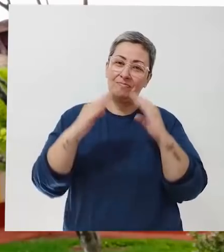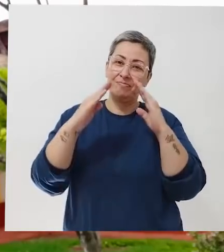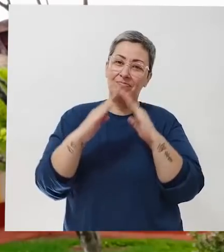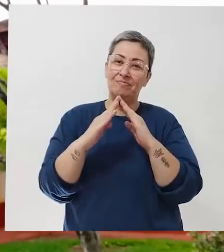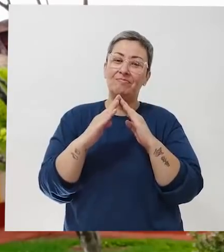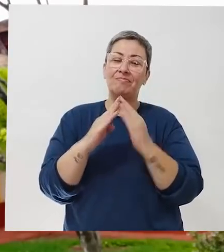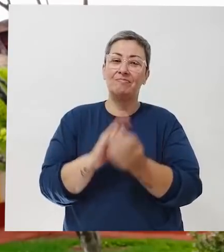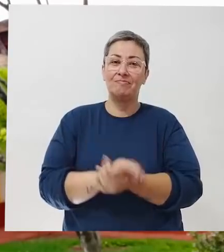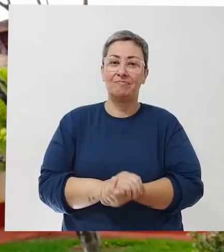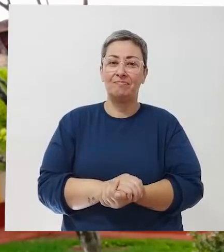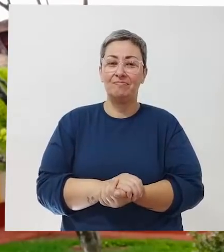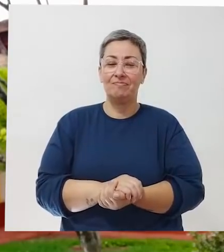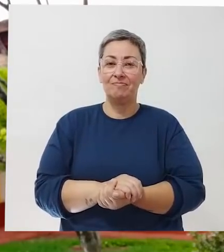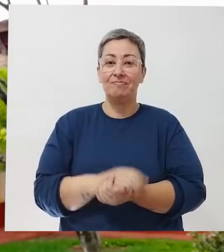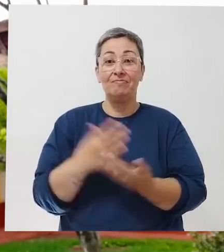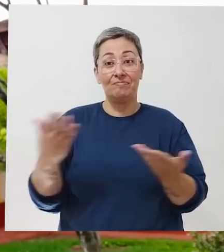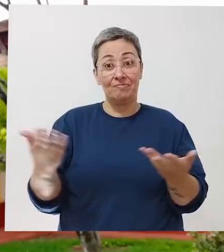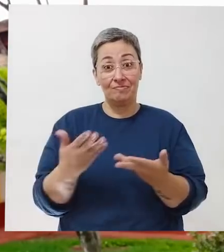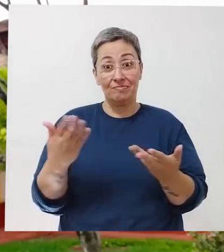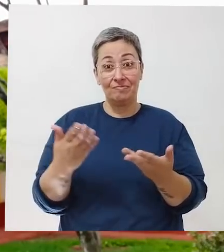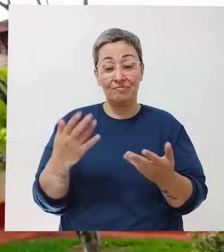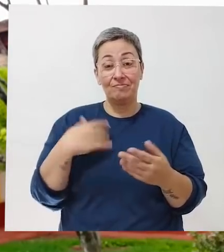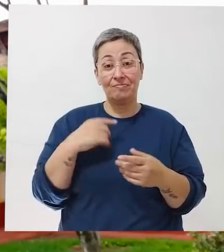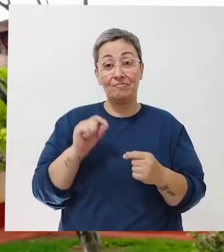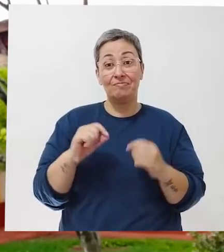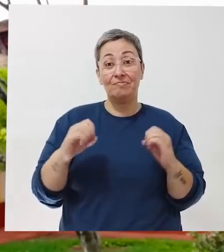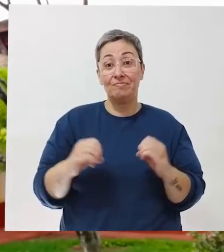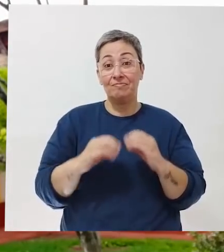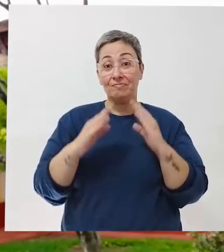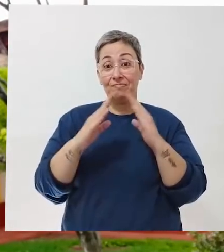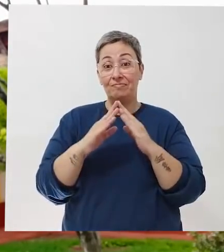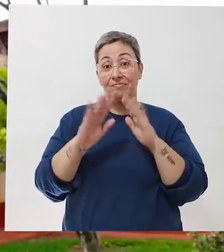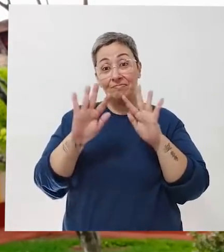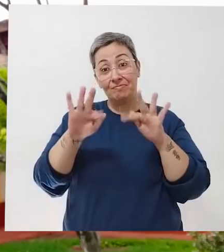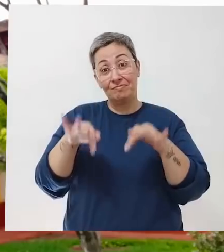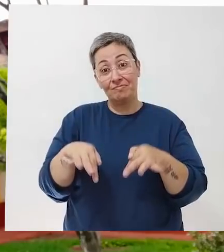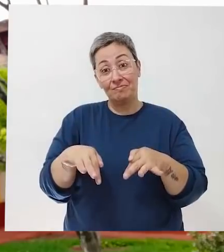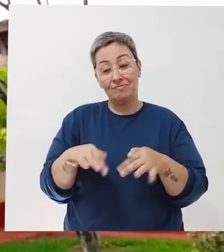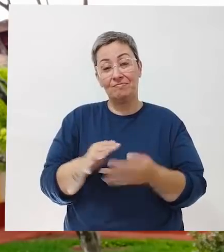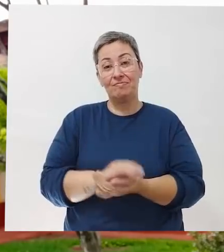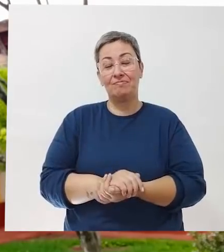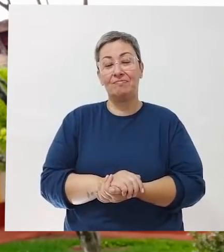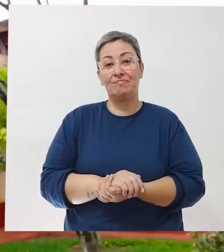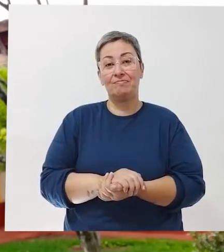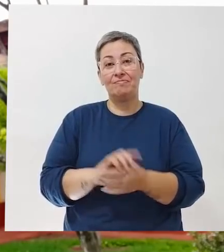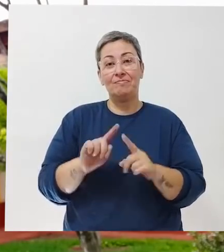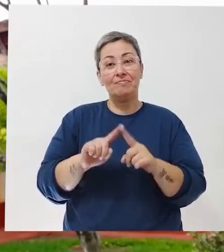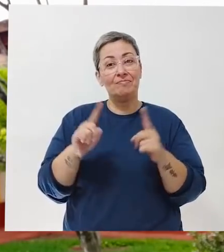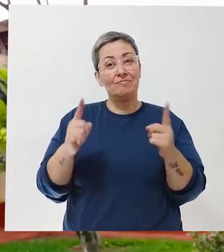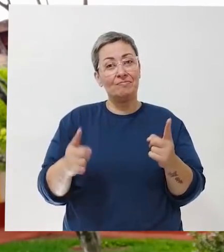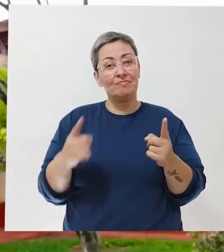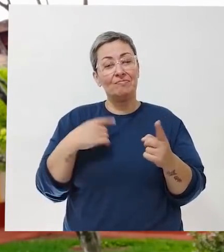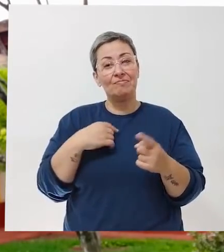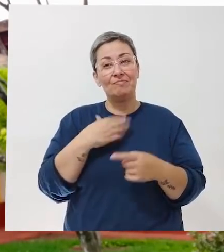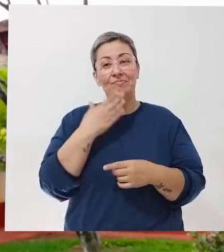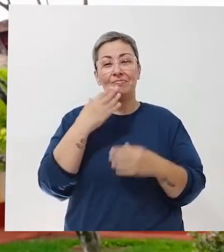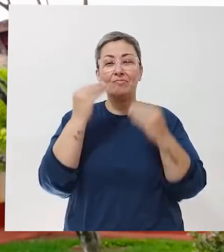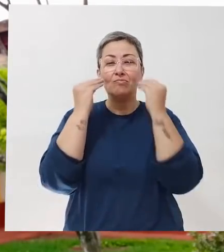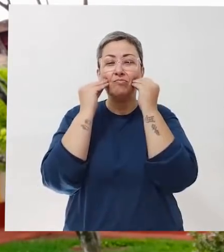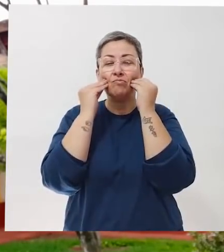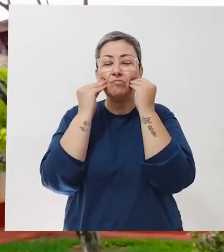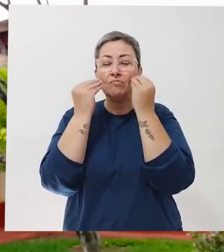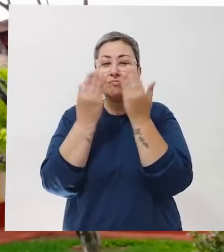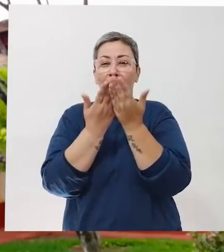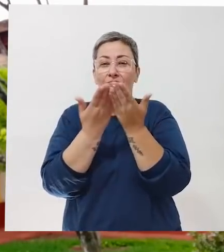programa Saberes em Casa. Hoje o nosso programa termina, mas eu deixo aqui um